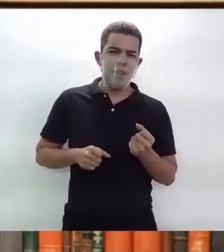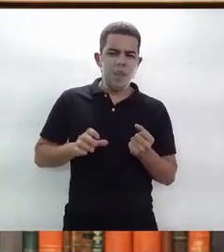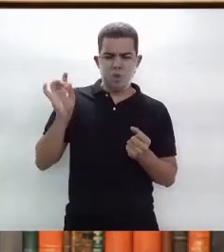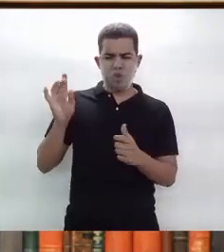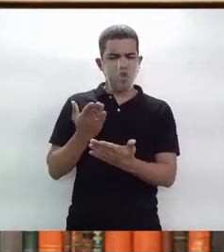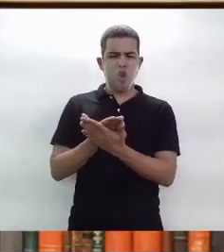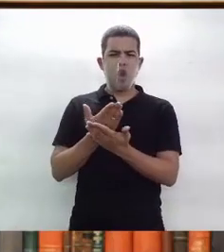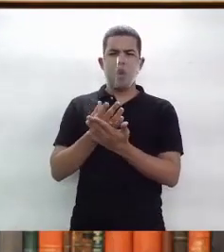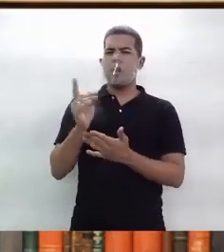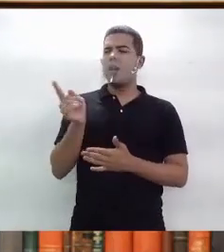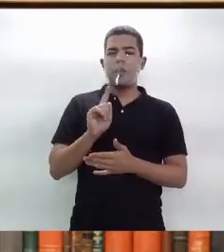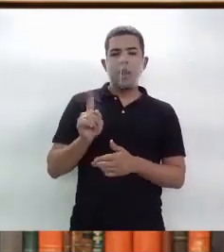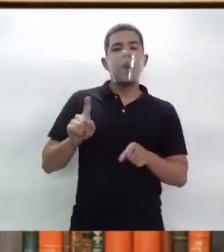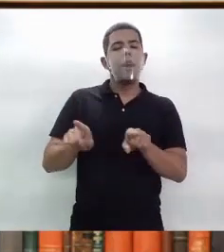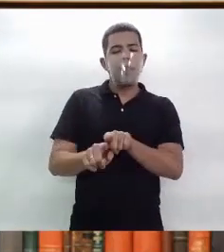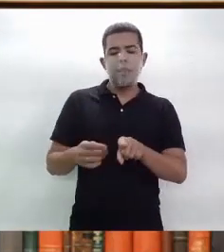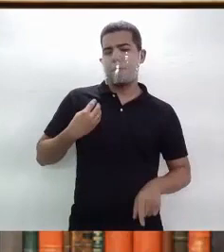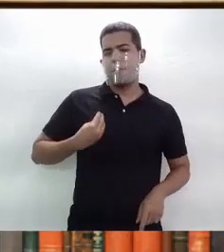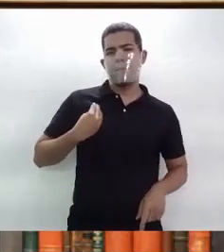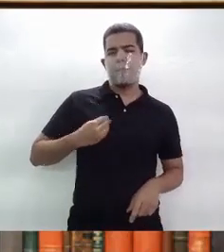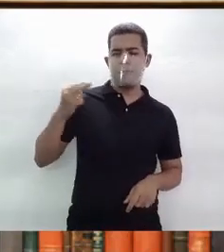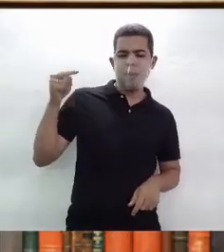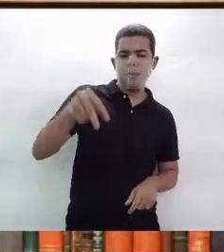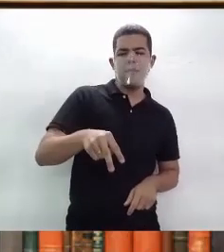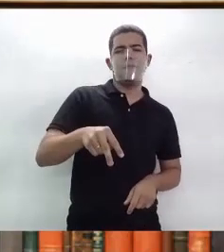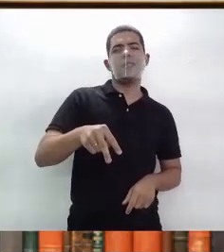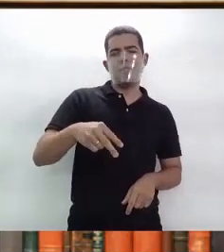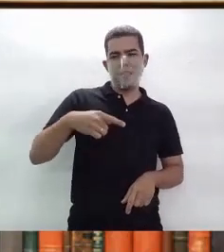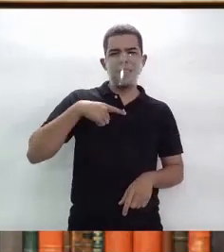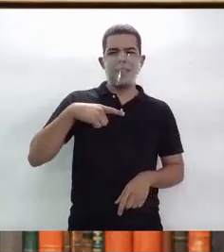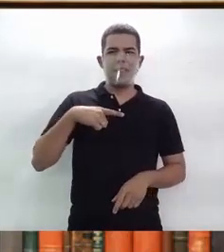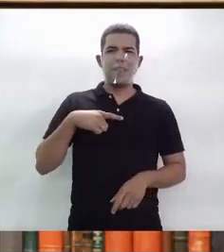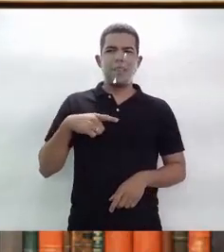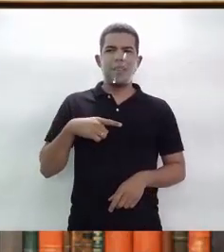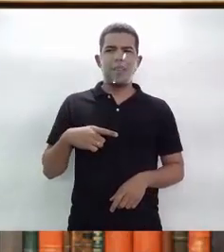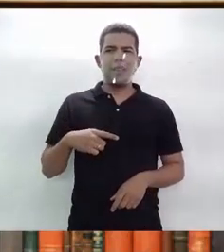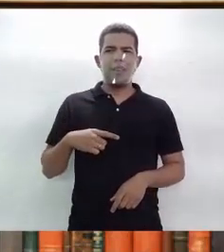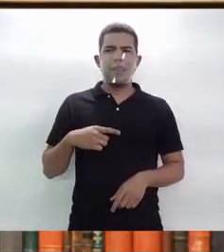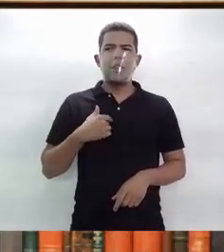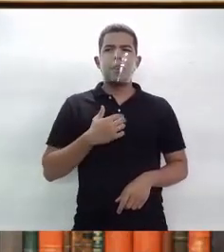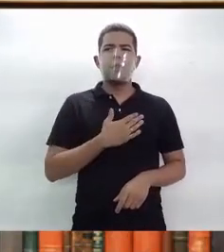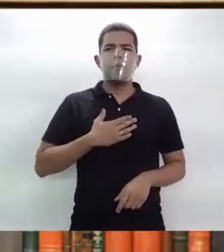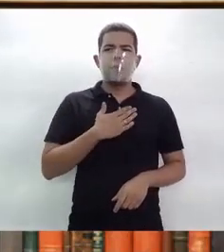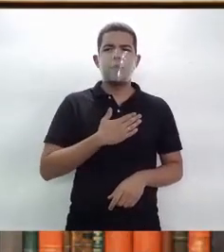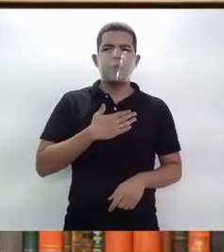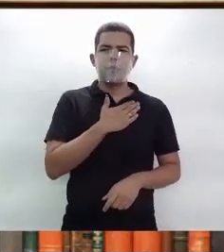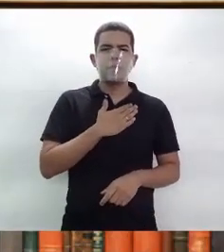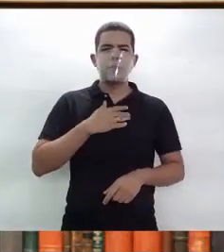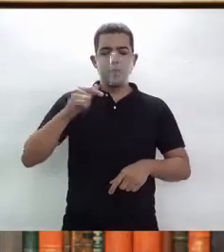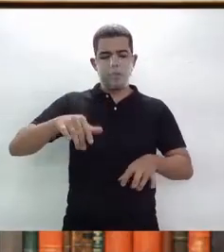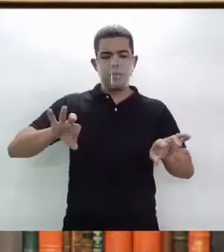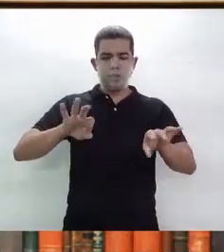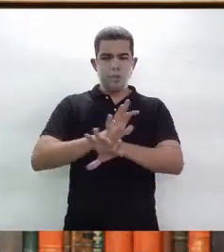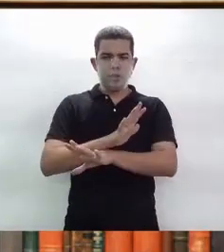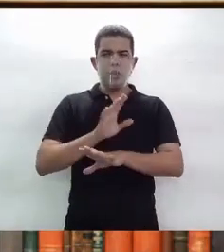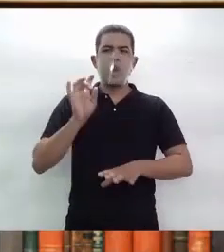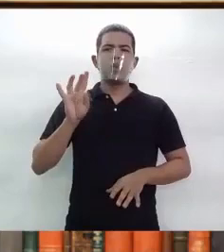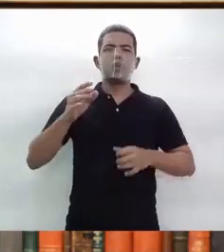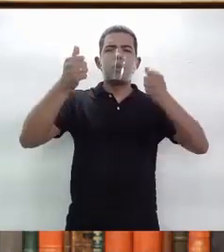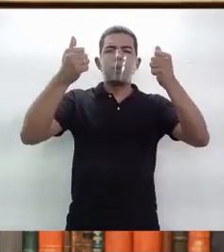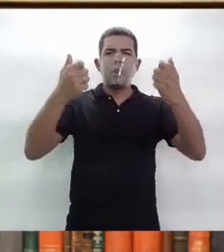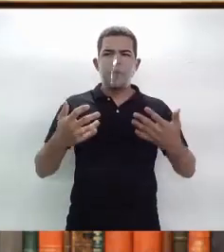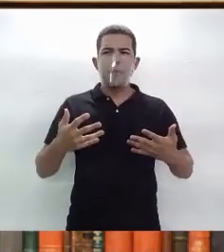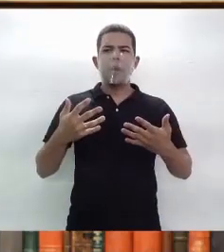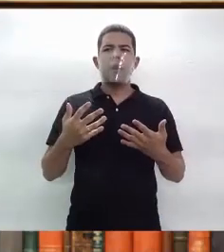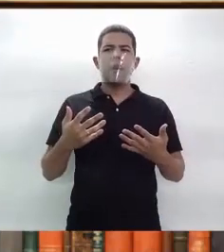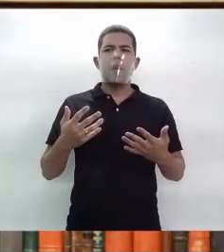maracatu. Ela estuda e ela tem vivência, ela conhece na essência o maracatu. Eu gostaria, professora, para terminar aqui, se eu falasse um pouco,